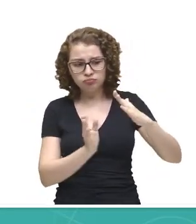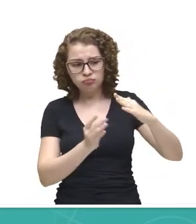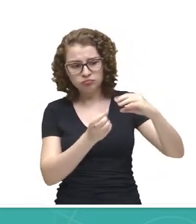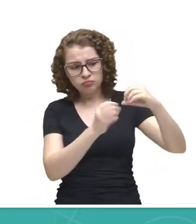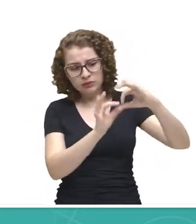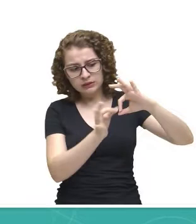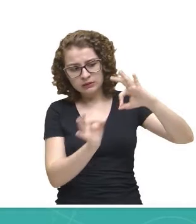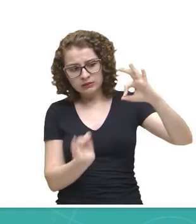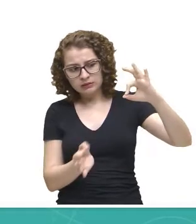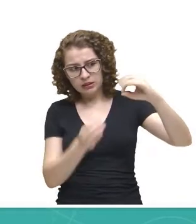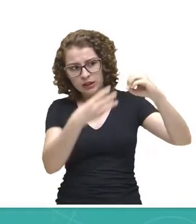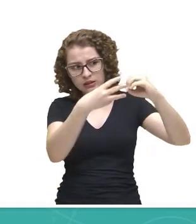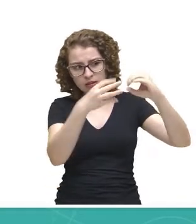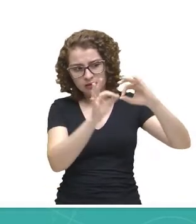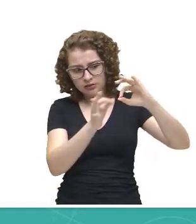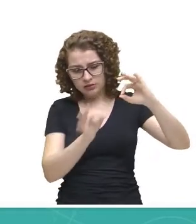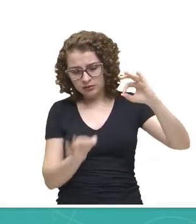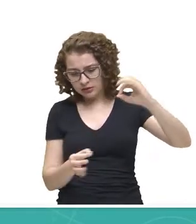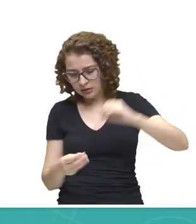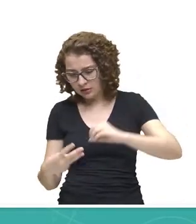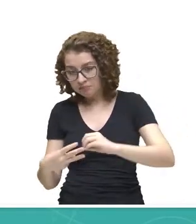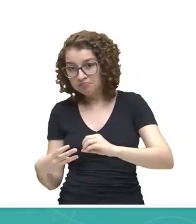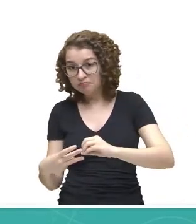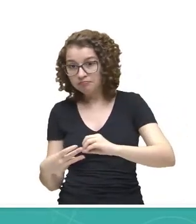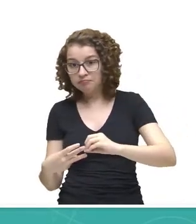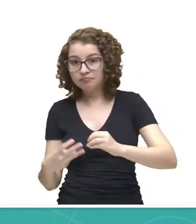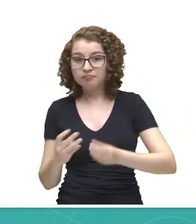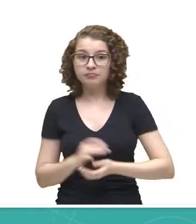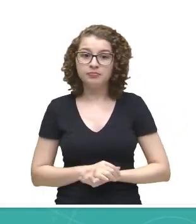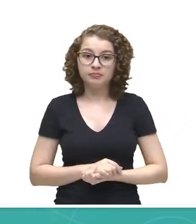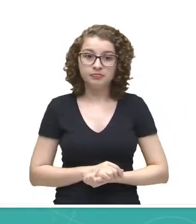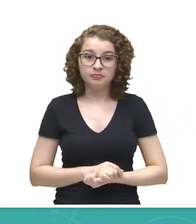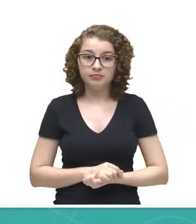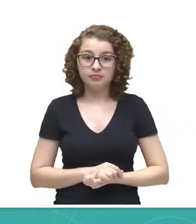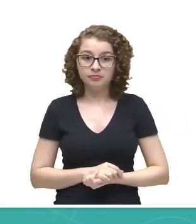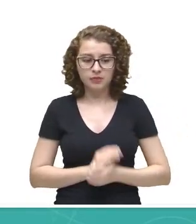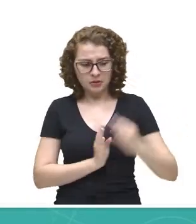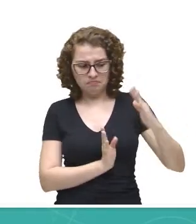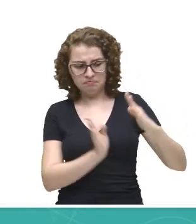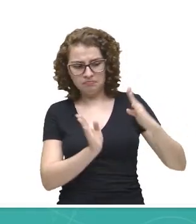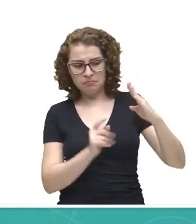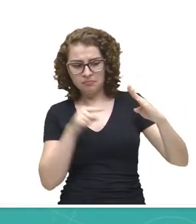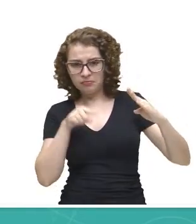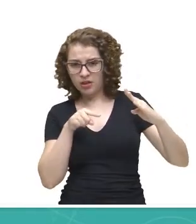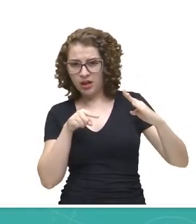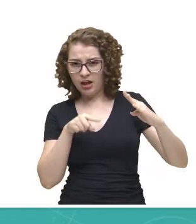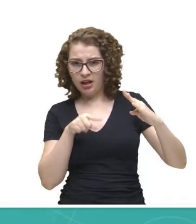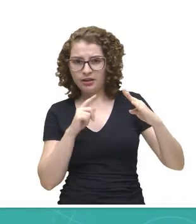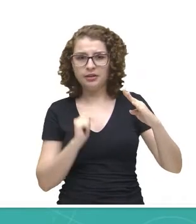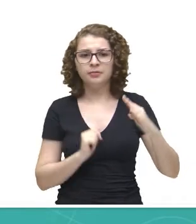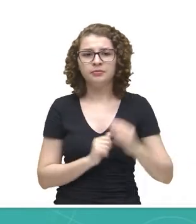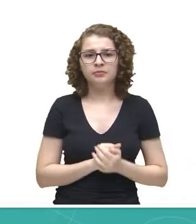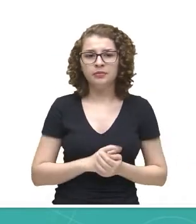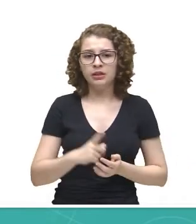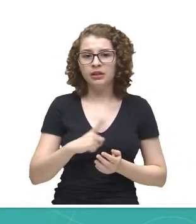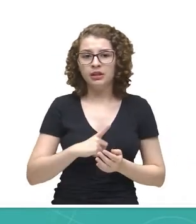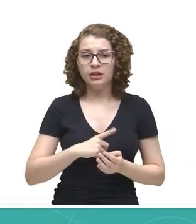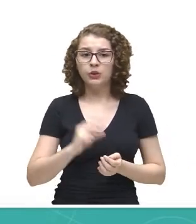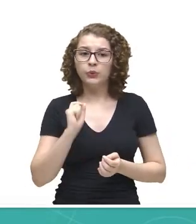uma das outras. Como elas são distantes, apresenta ali um espaço. Esse espaço é preenchido por